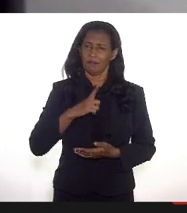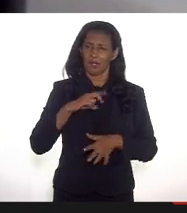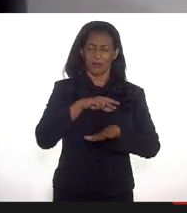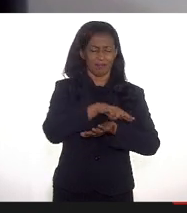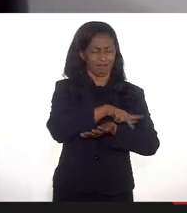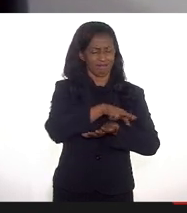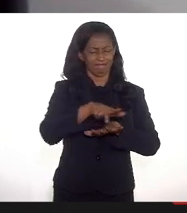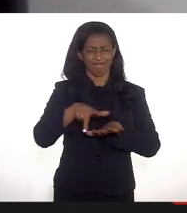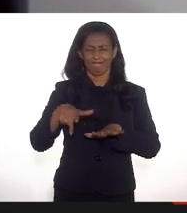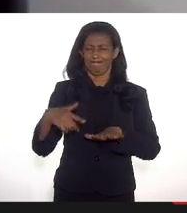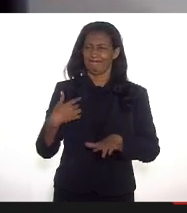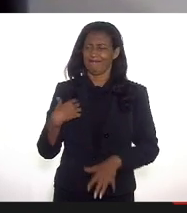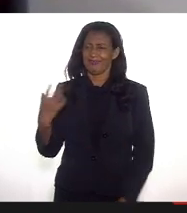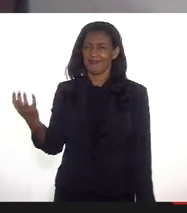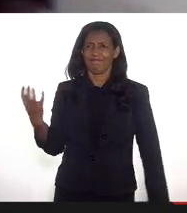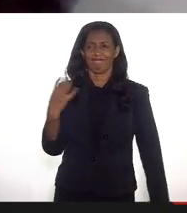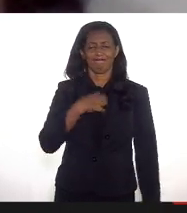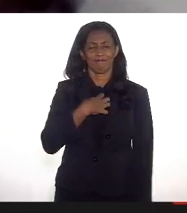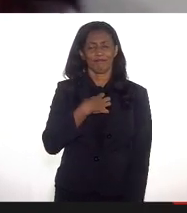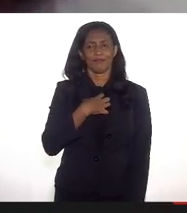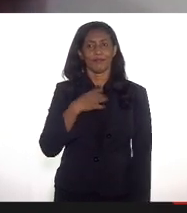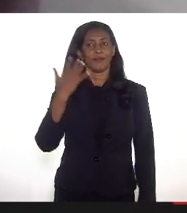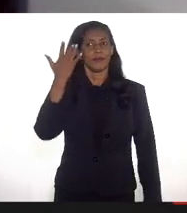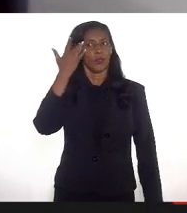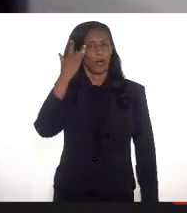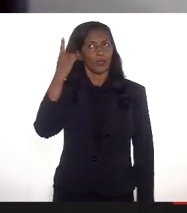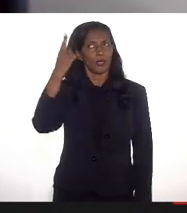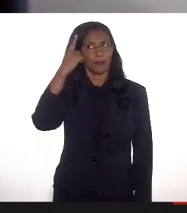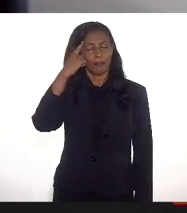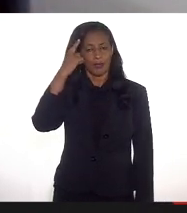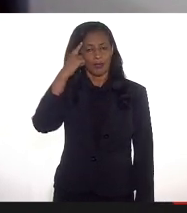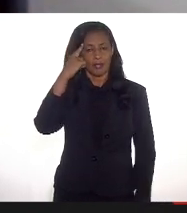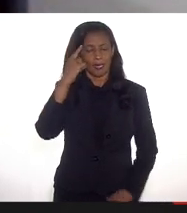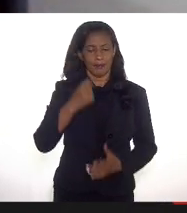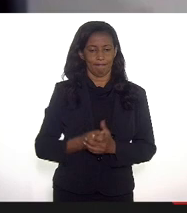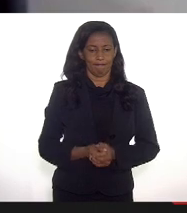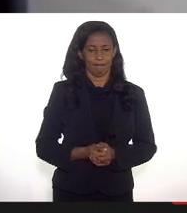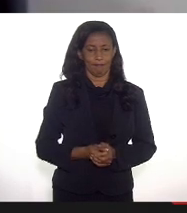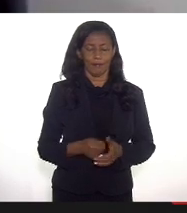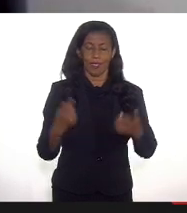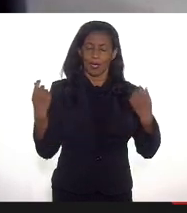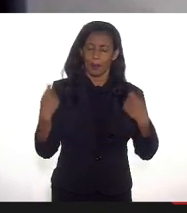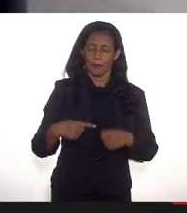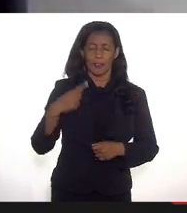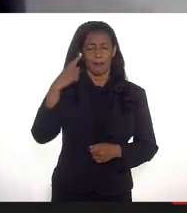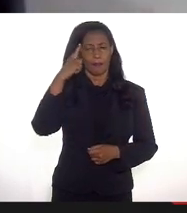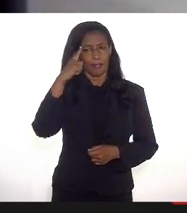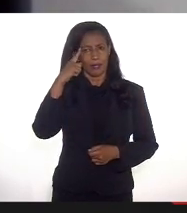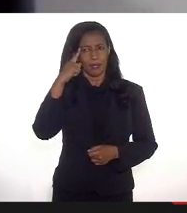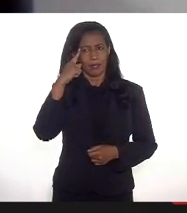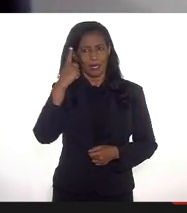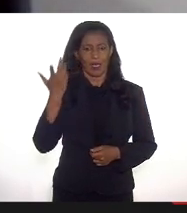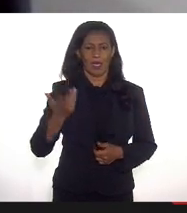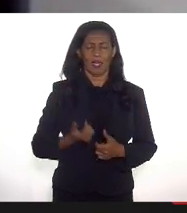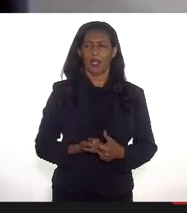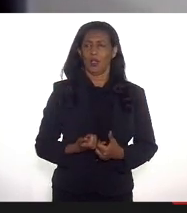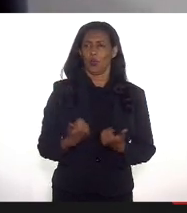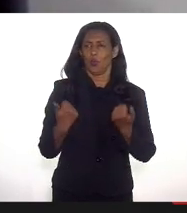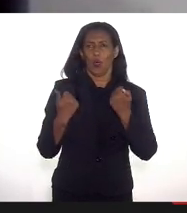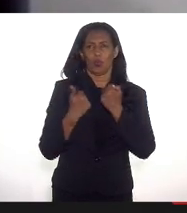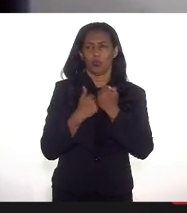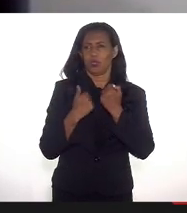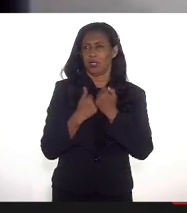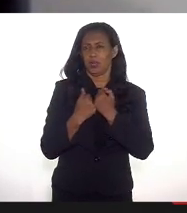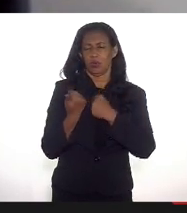questões que me impactam e eu acho que a gente precisa pensar nisso. A gente precisa pensar num auxílio digital. Eu não sei como a gente faz